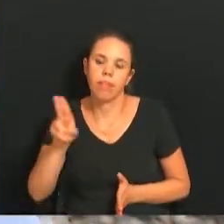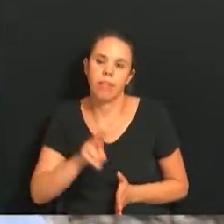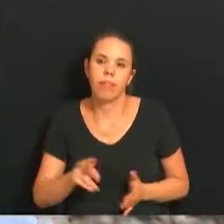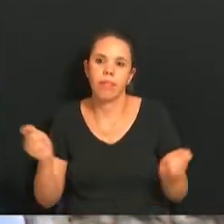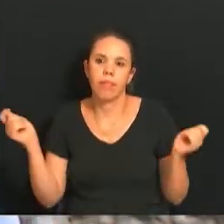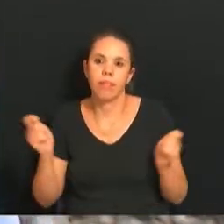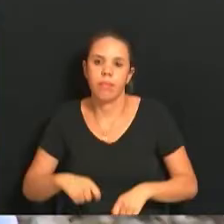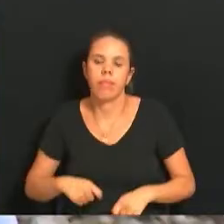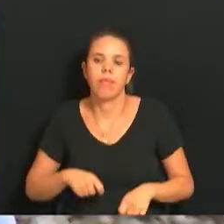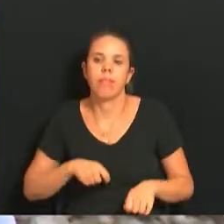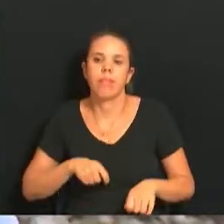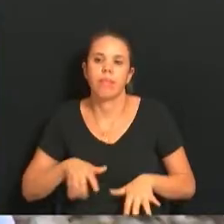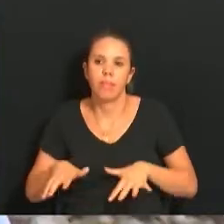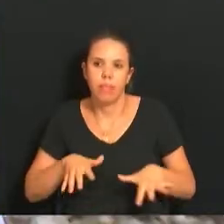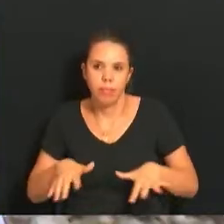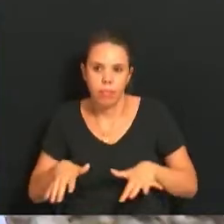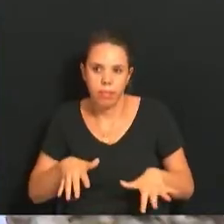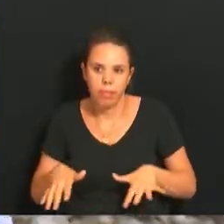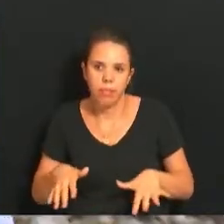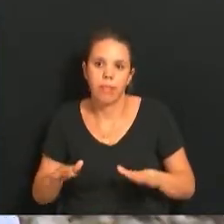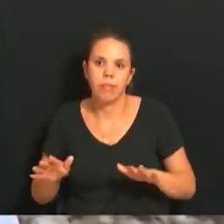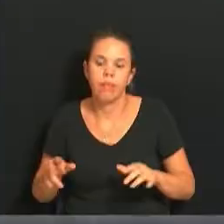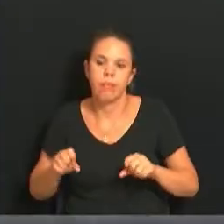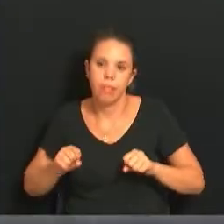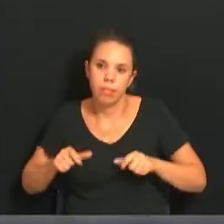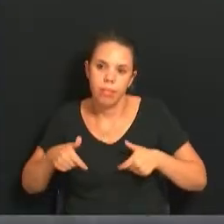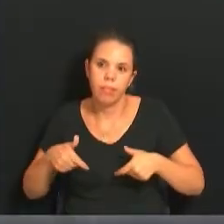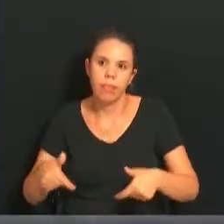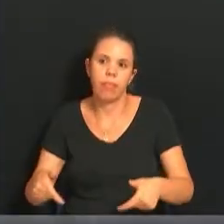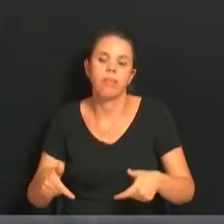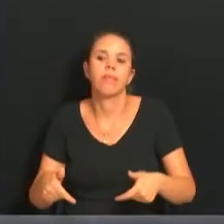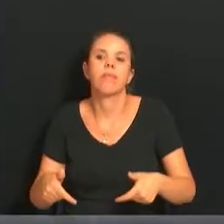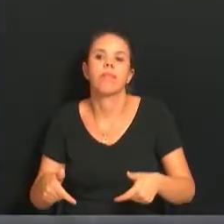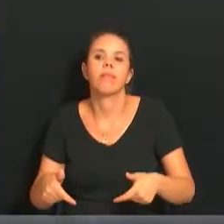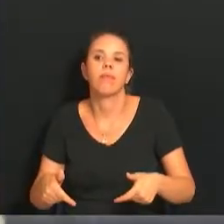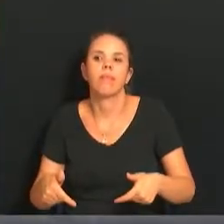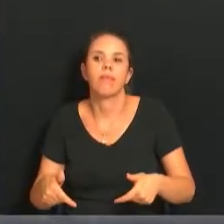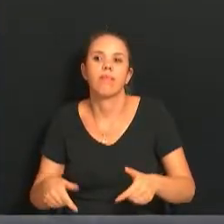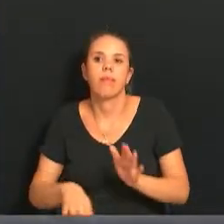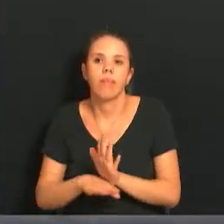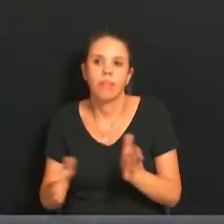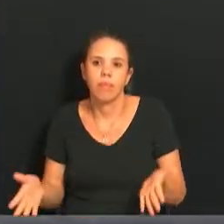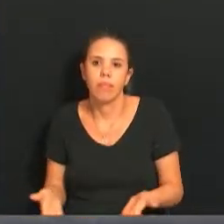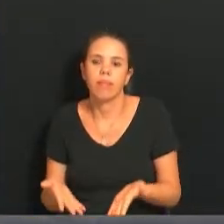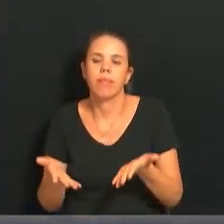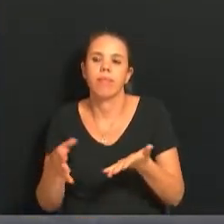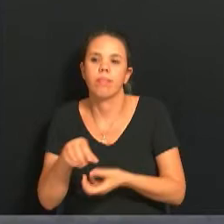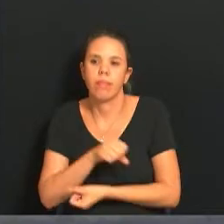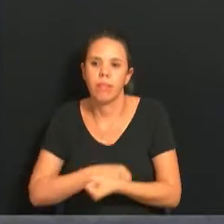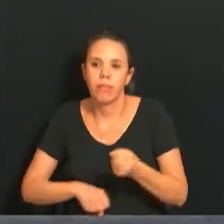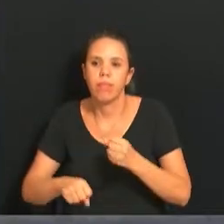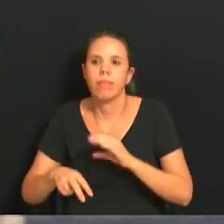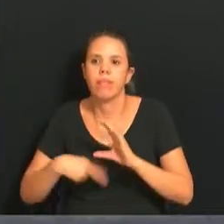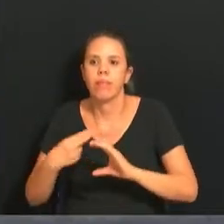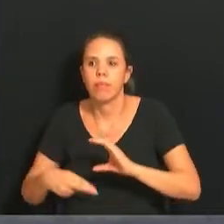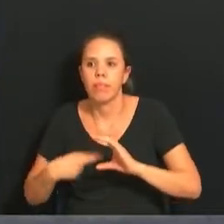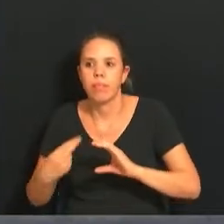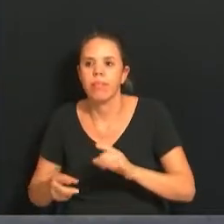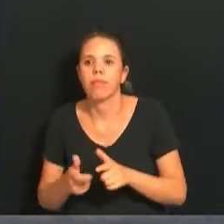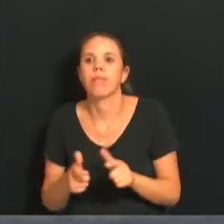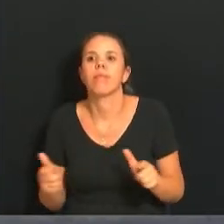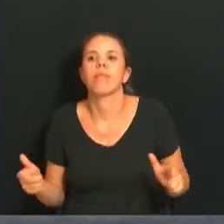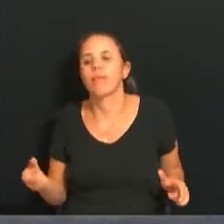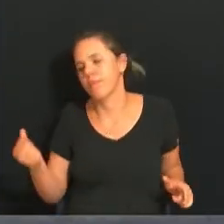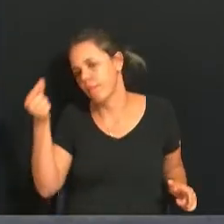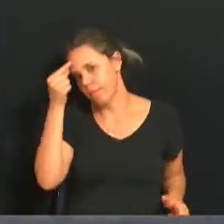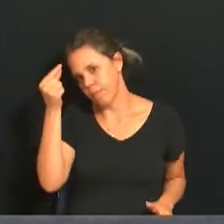potencial de mobilização para fortalecer aquelas ações que são necessárias, inclusive para aumentar a